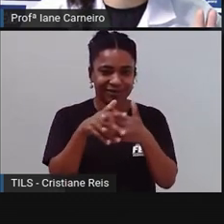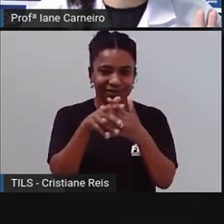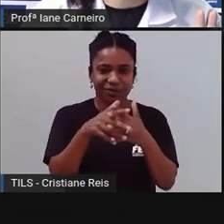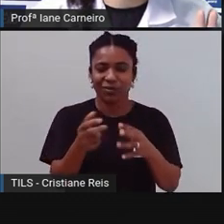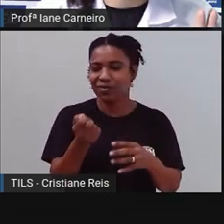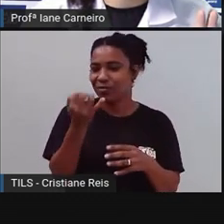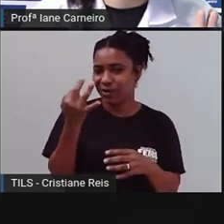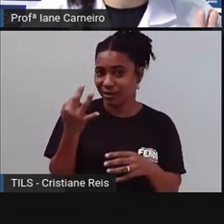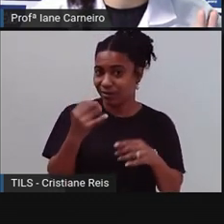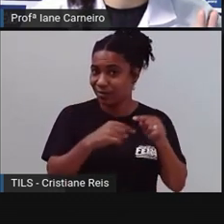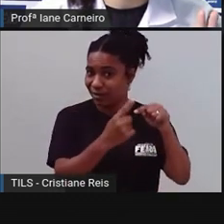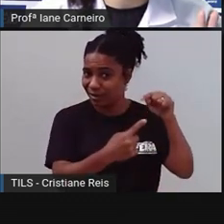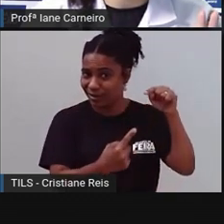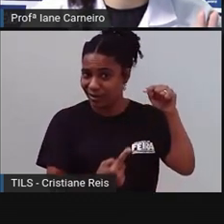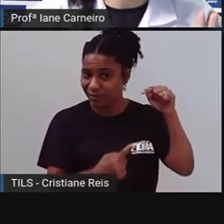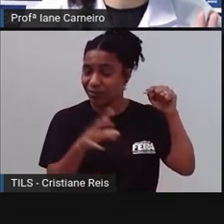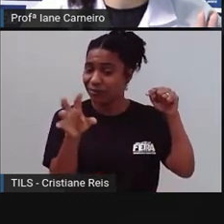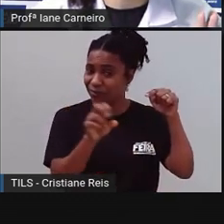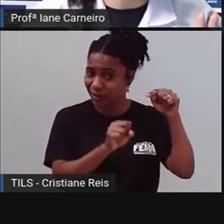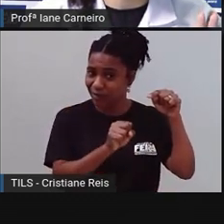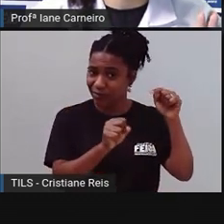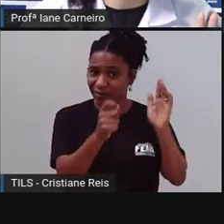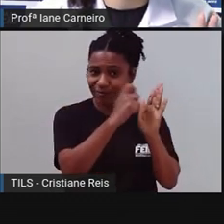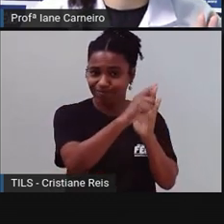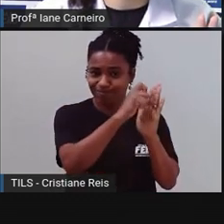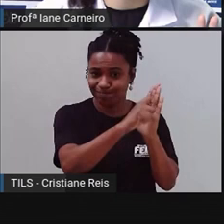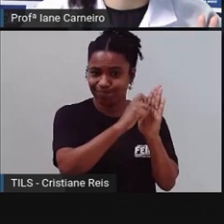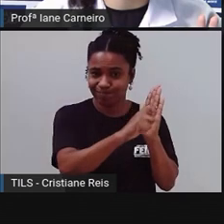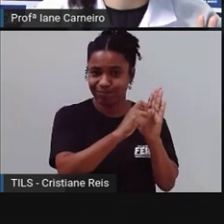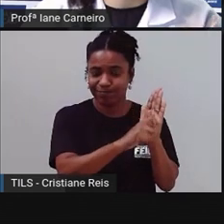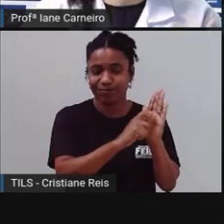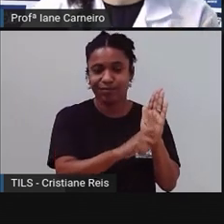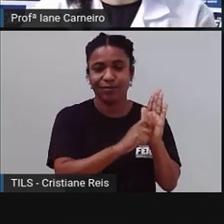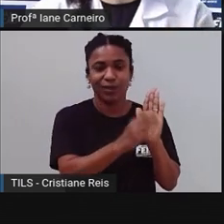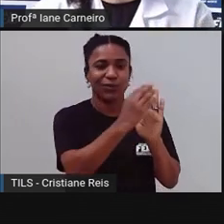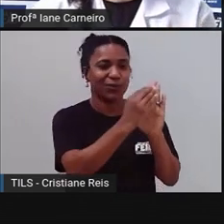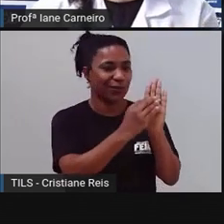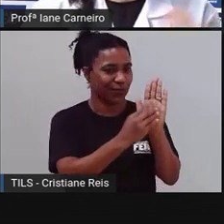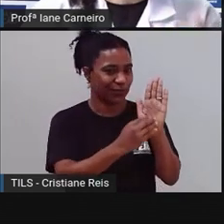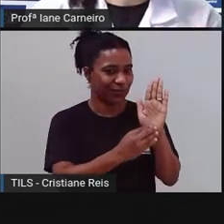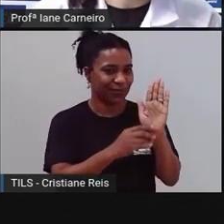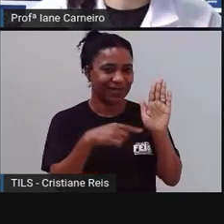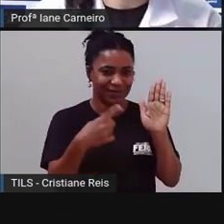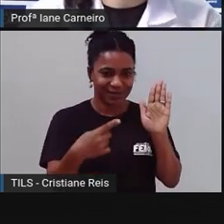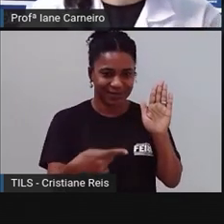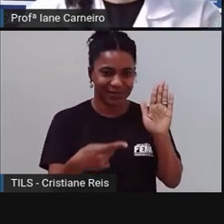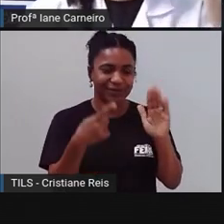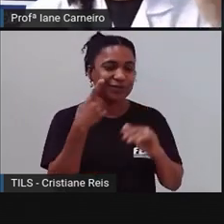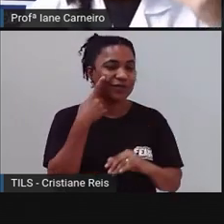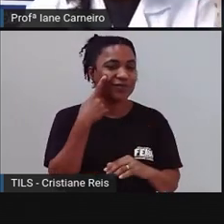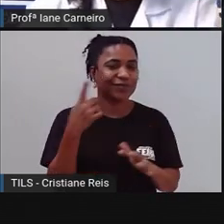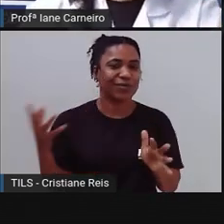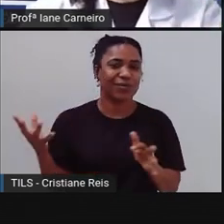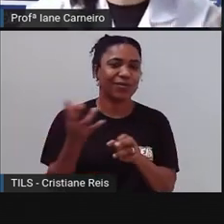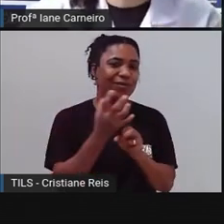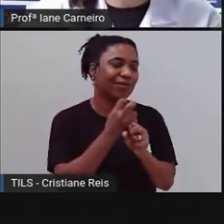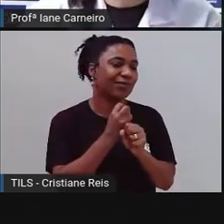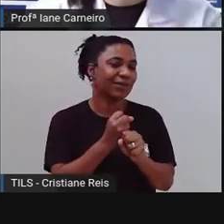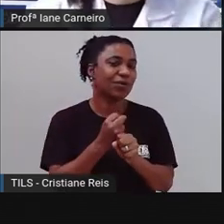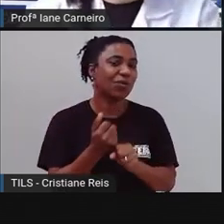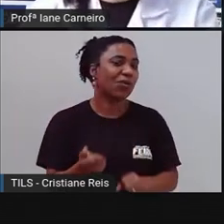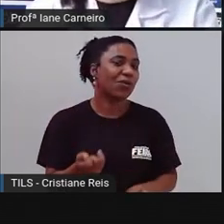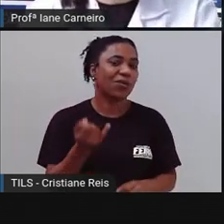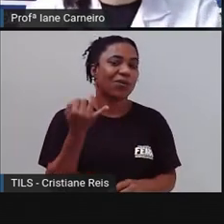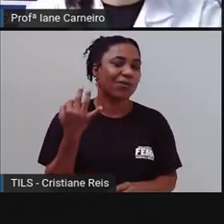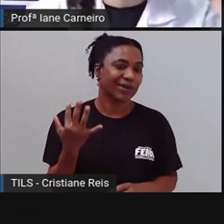Seu caderninho já está aí com você, que a gente vai fazer um registro, tá bom? Então, ela botou todos os carrinhos. E agora a gente vai contar quantas